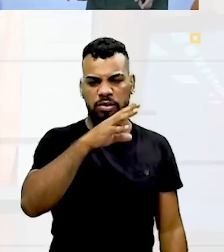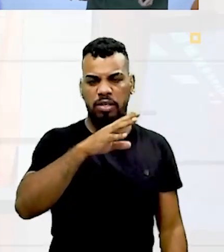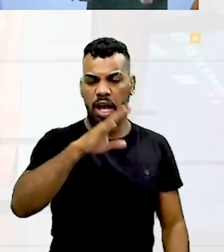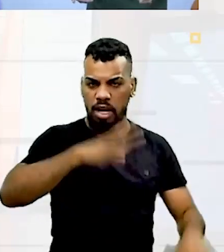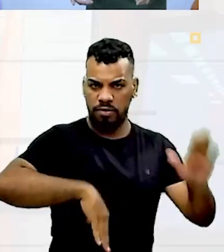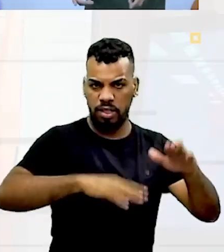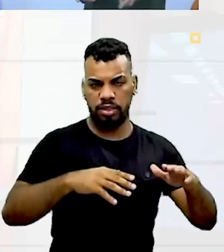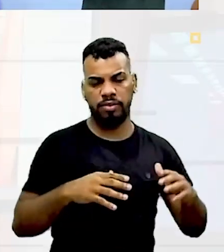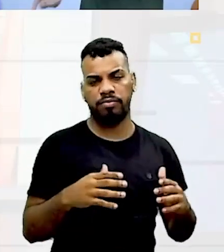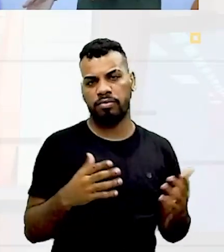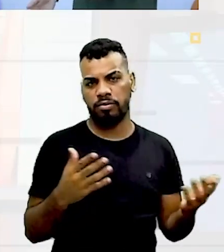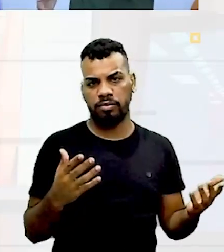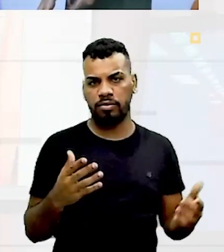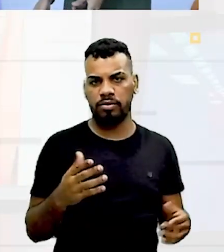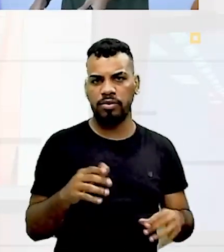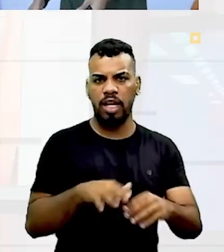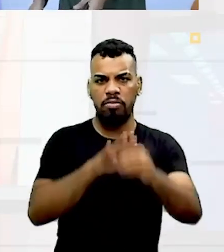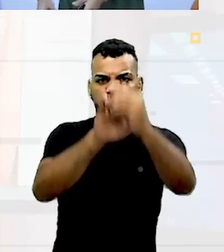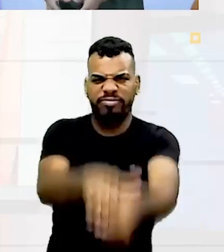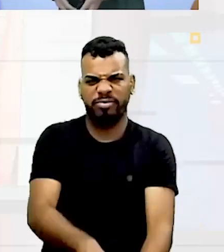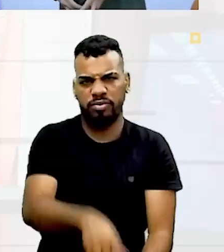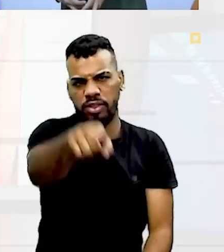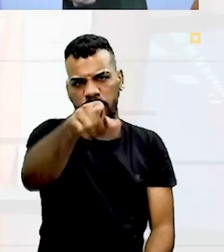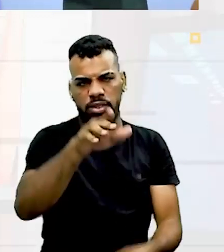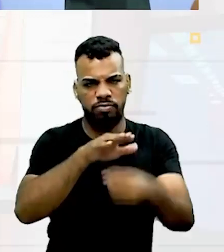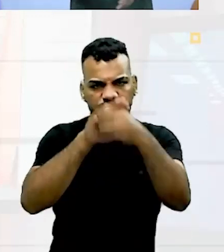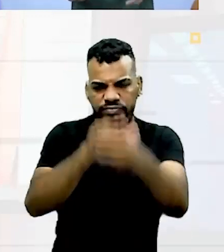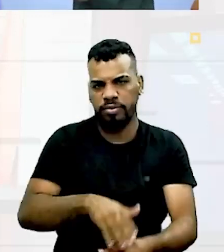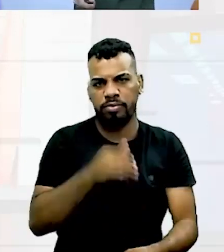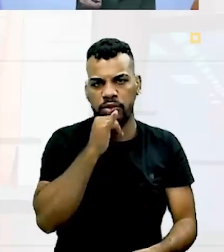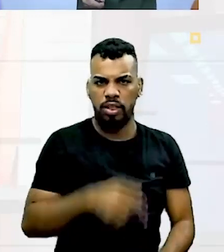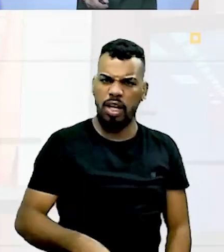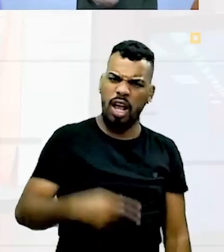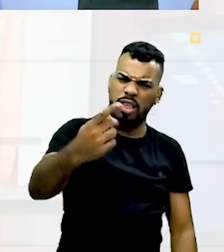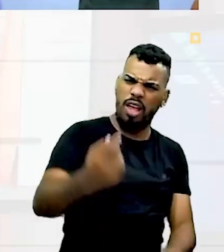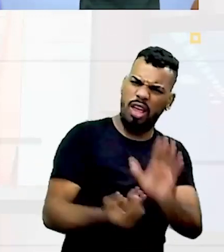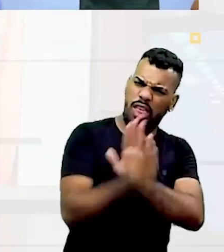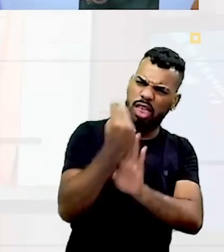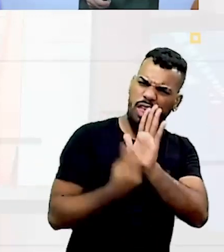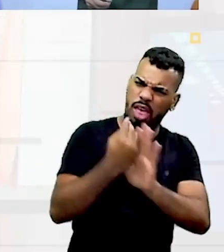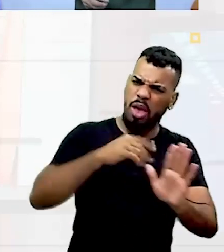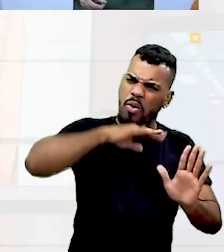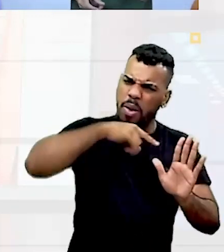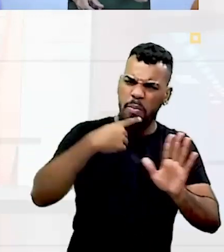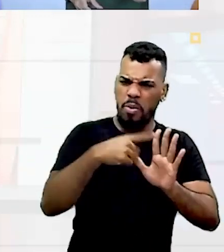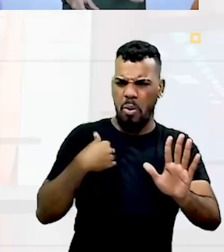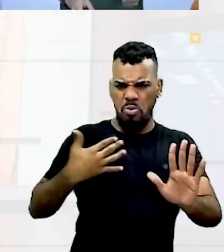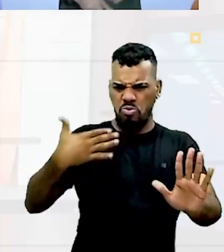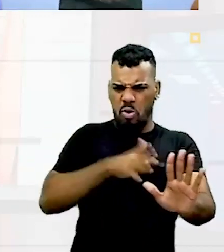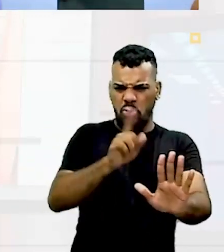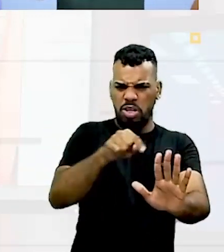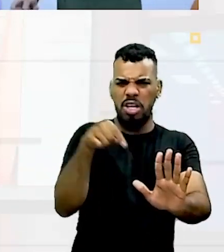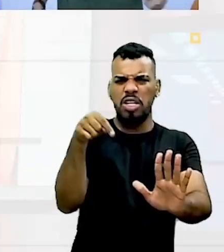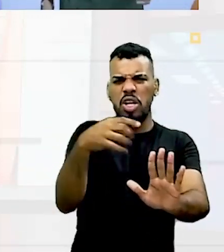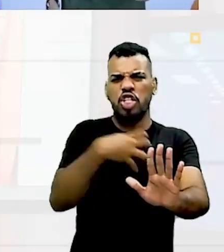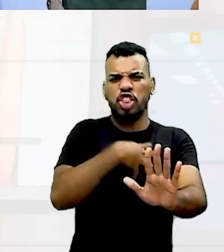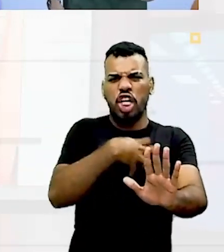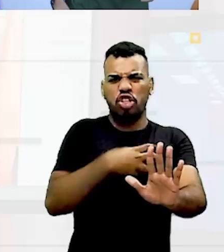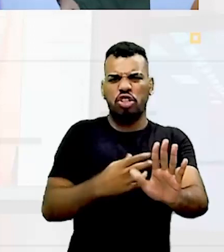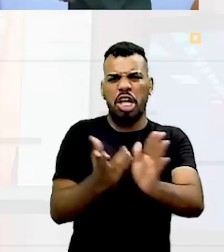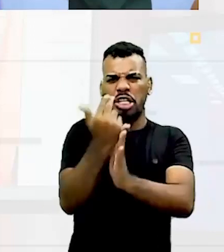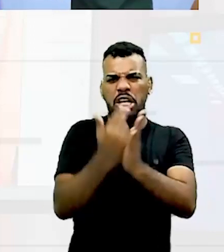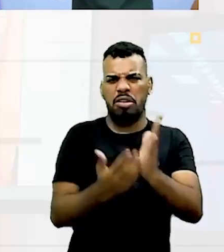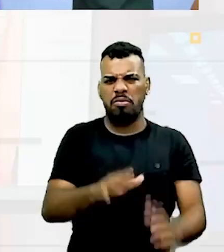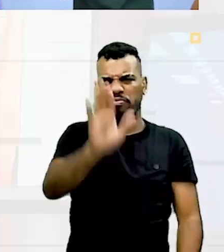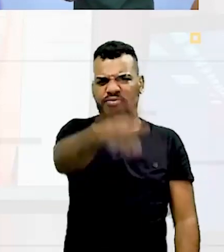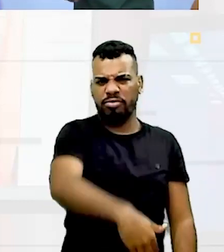dos casos, bota você para baixo. Por exemplo, a sua animação é ruim porque eu não gostei do estilo da animação.